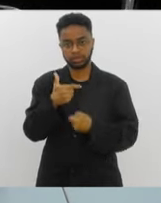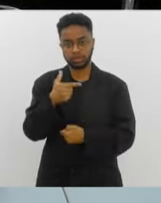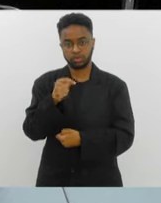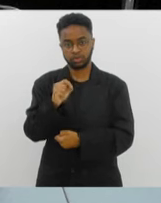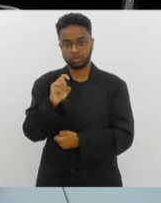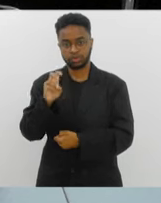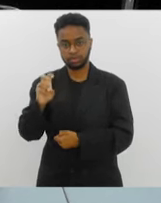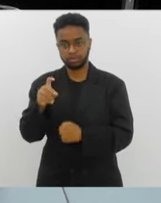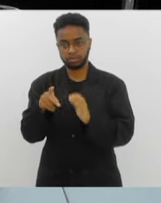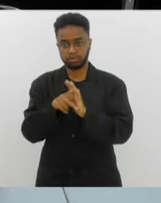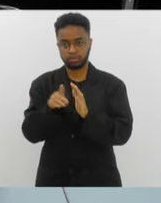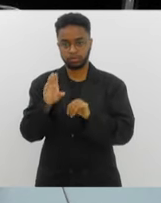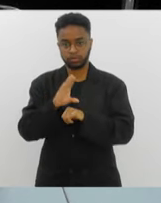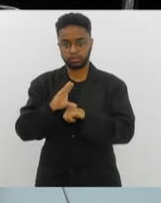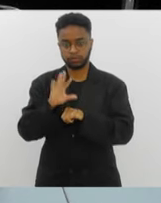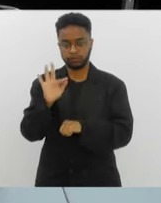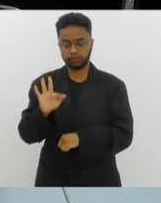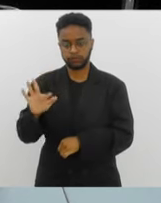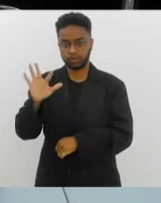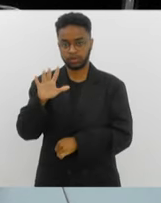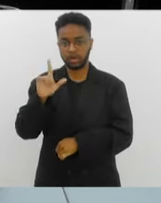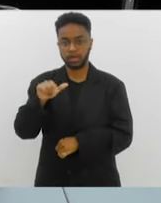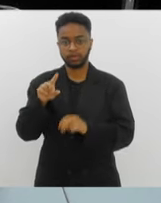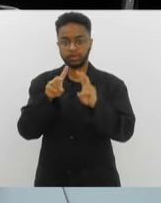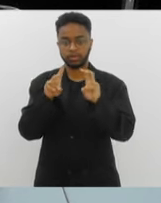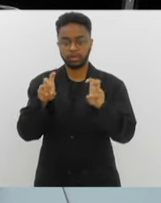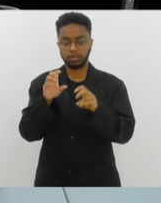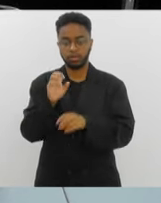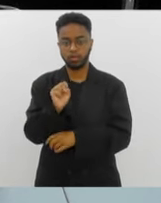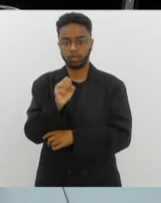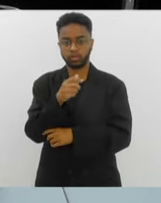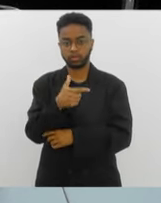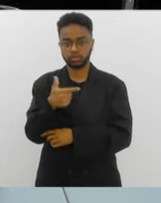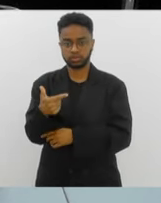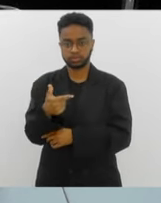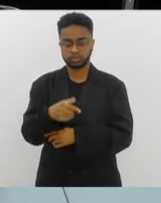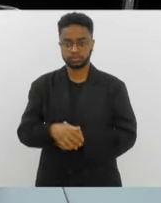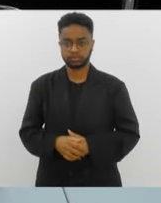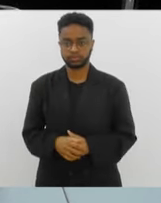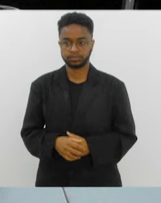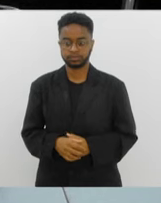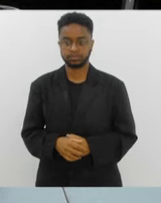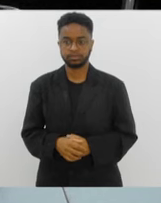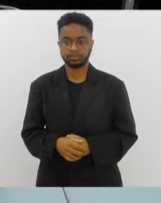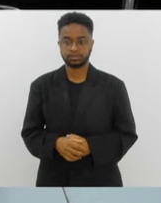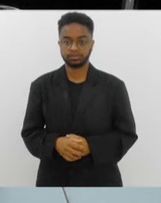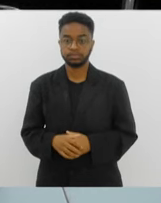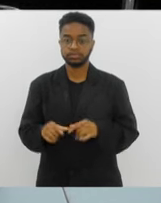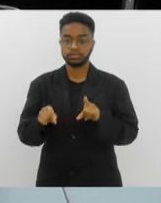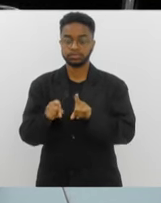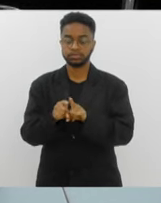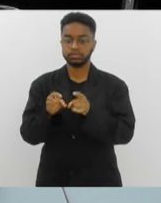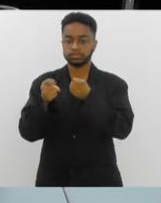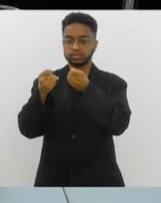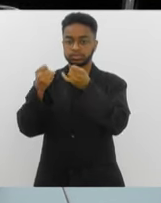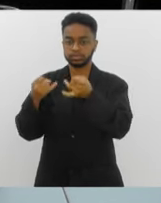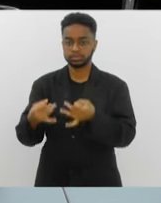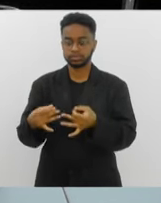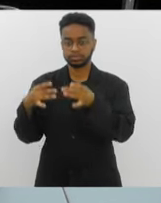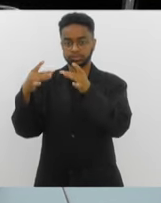da Constituição Federal. Esse é o tema 822. E aí ele descreve